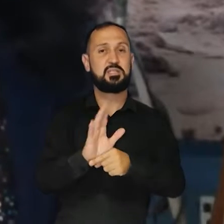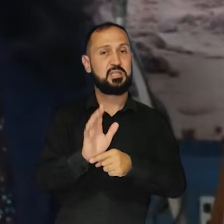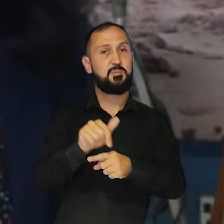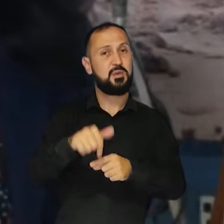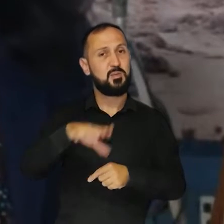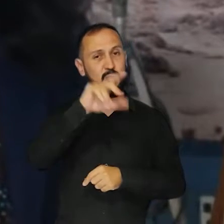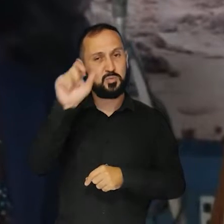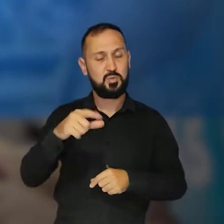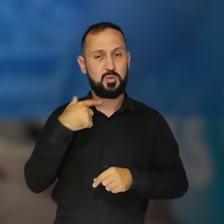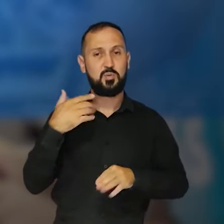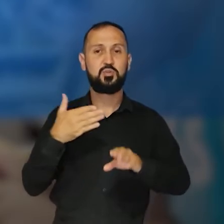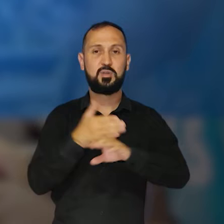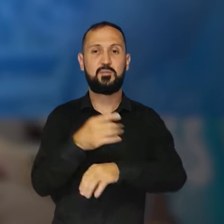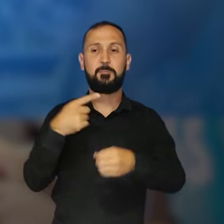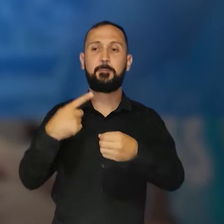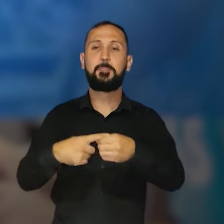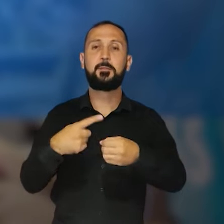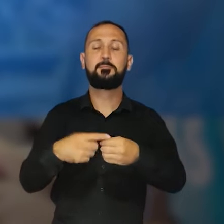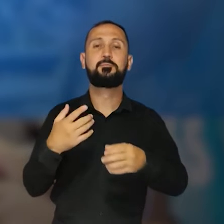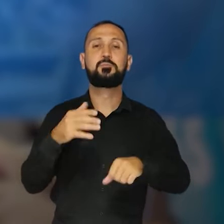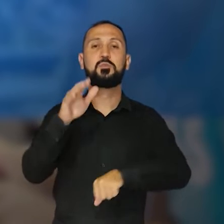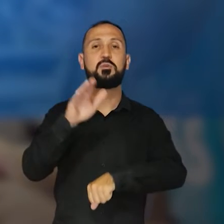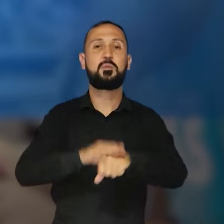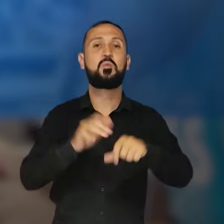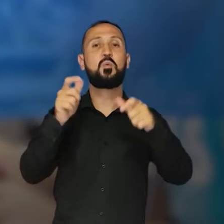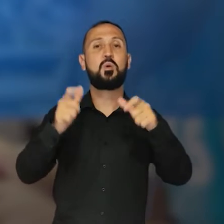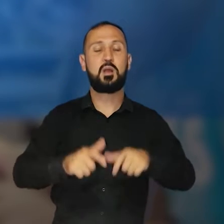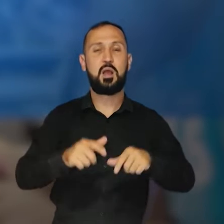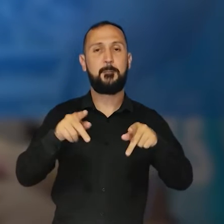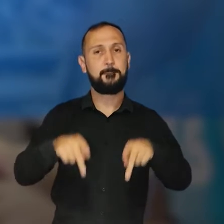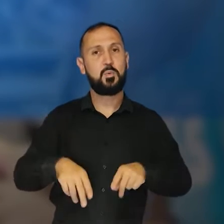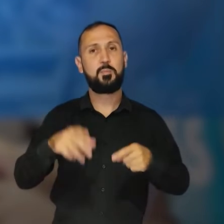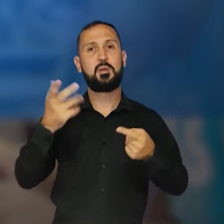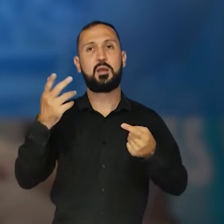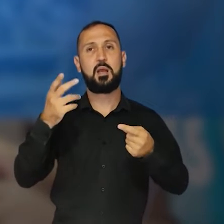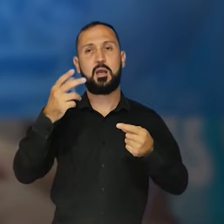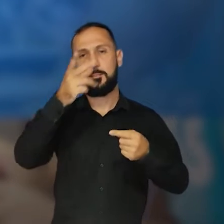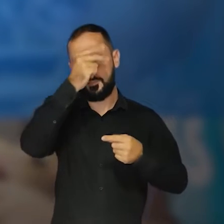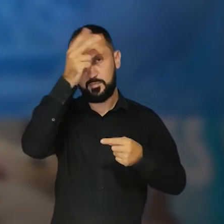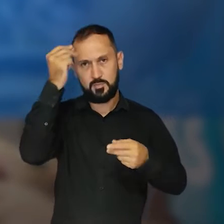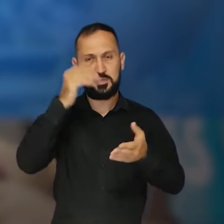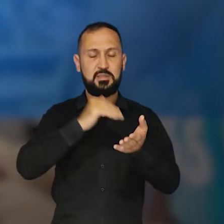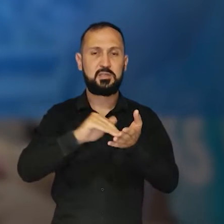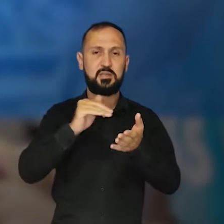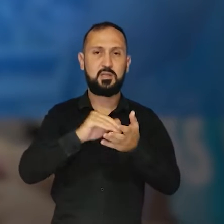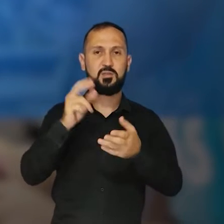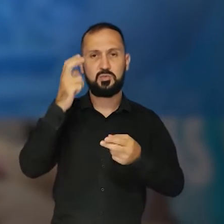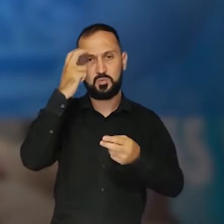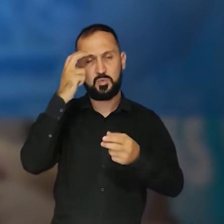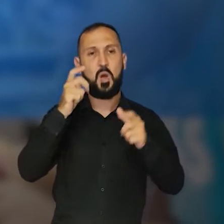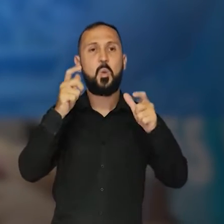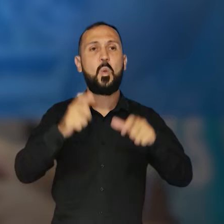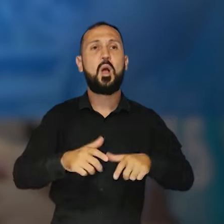no Mato Grosso do Sul. Eu chegava nas cidades e procurava um órgão público, a prefeitura, uma secretaria de cultura, alguma